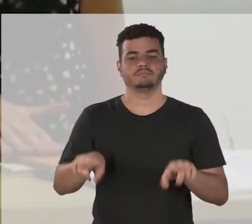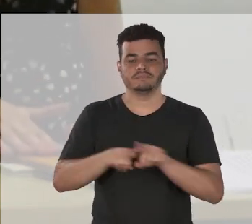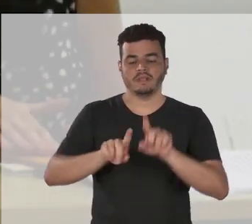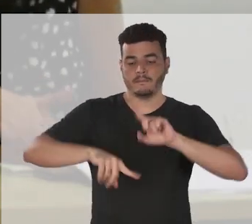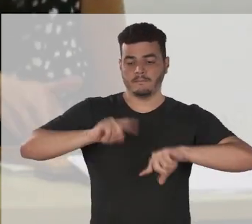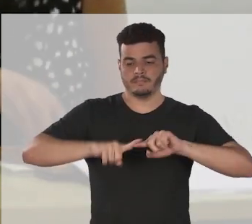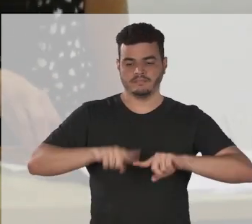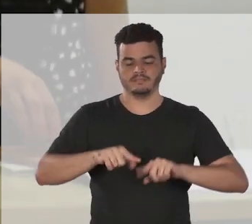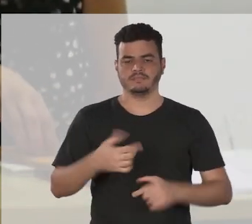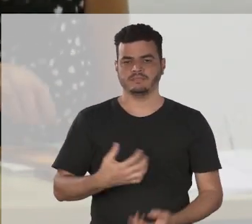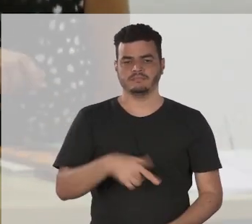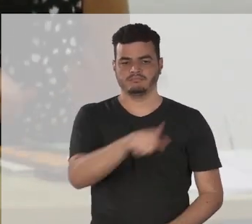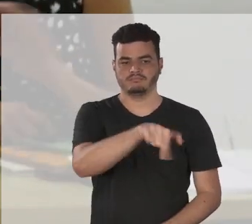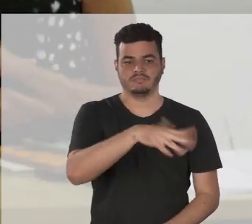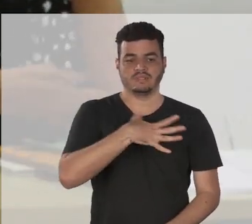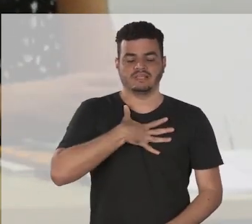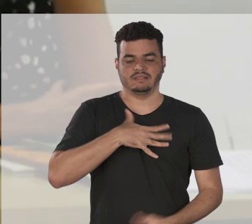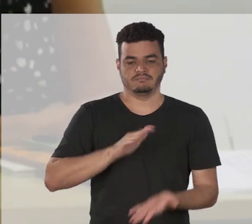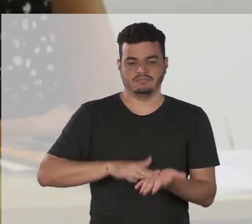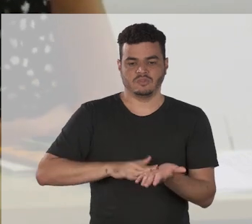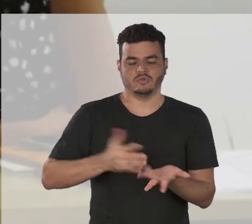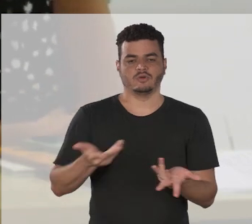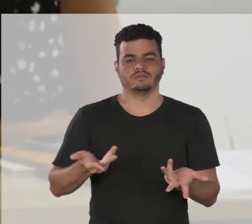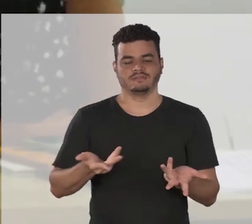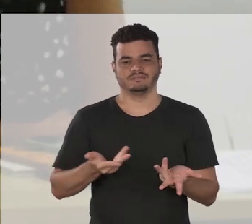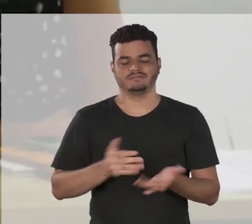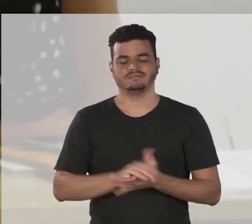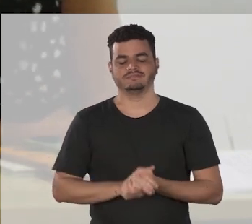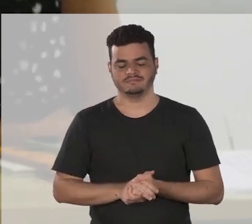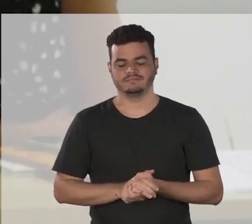pela materialidade, né, do mesmo livro.